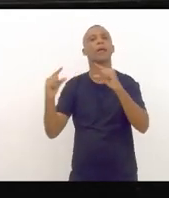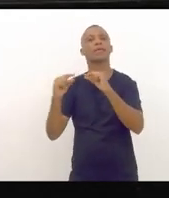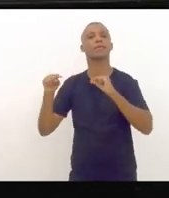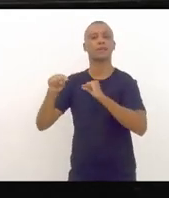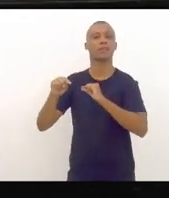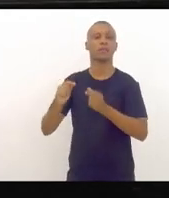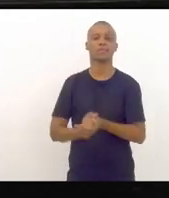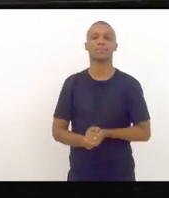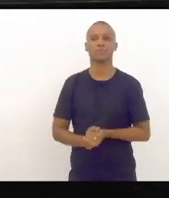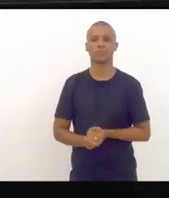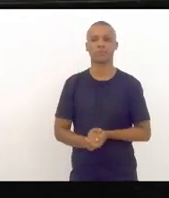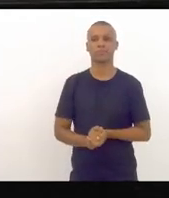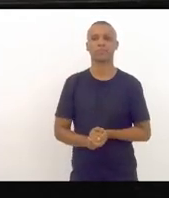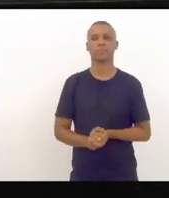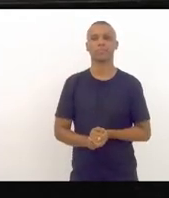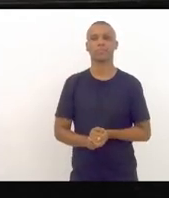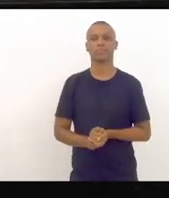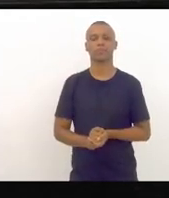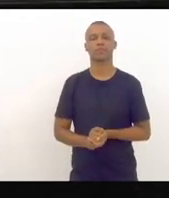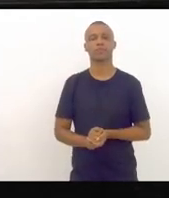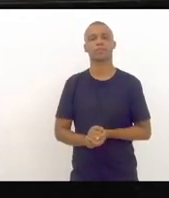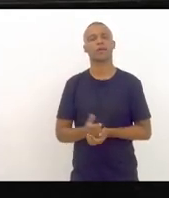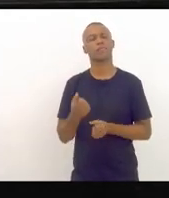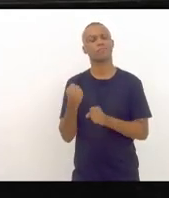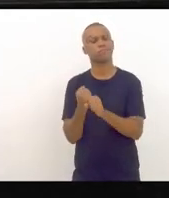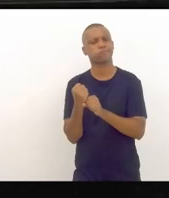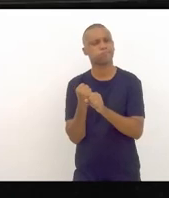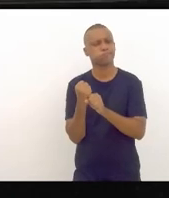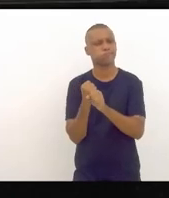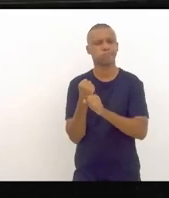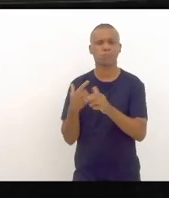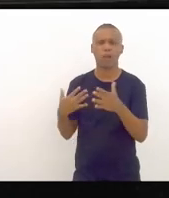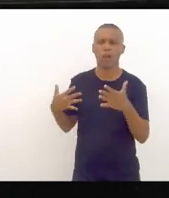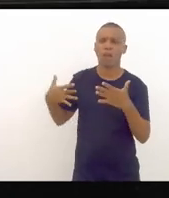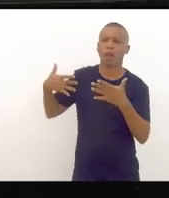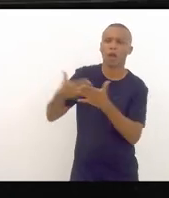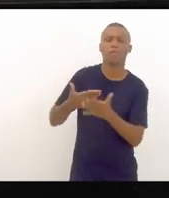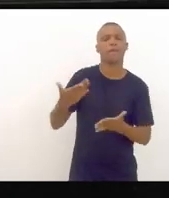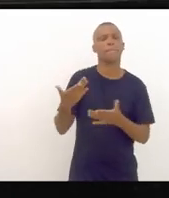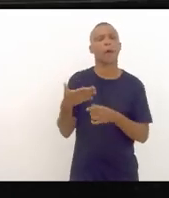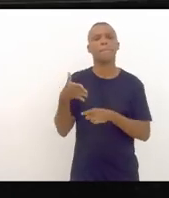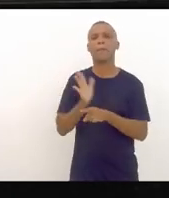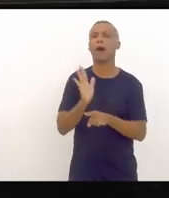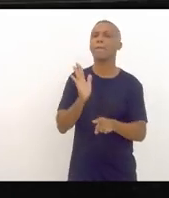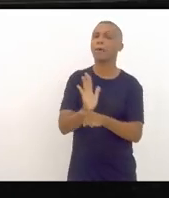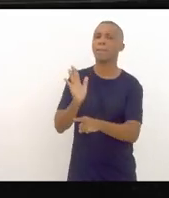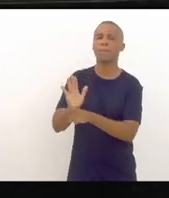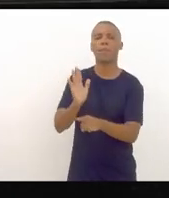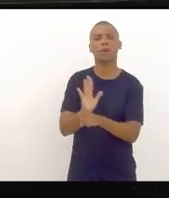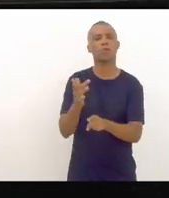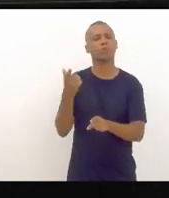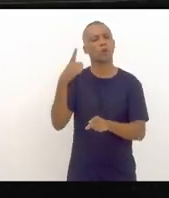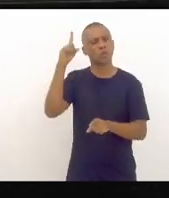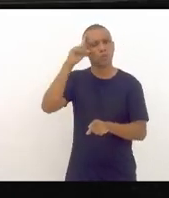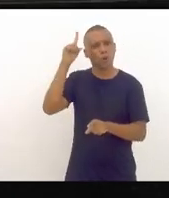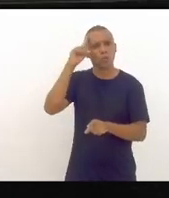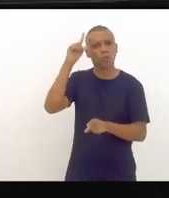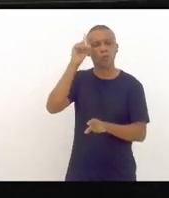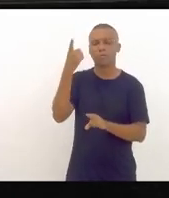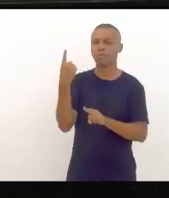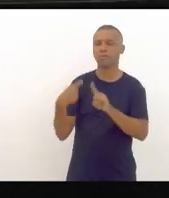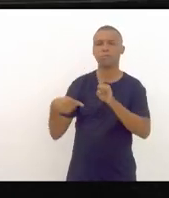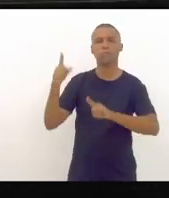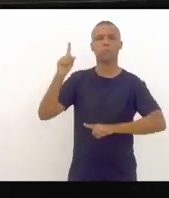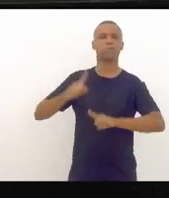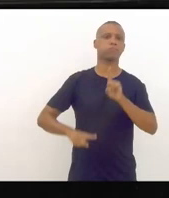anos vem acompanhando, me ajudando e sendo muito importante a cada dia no meu